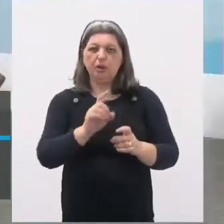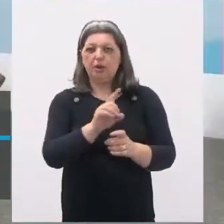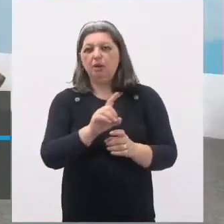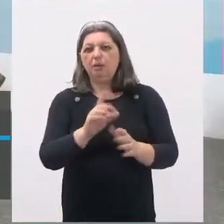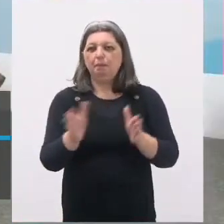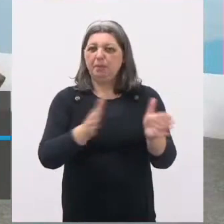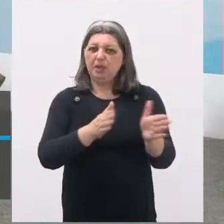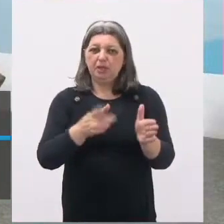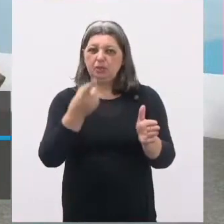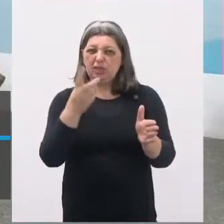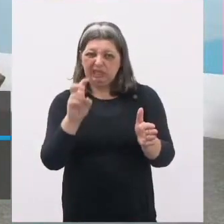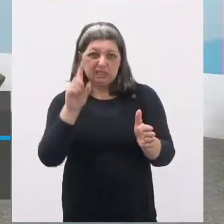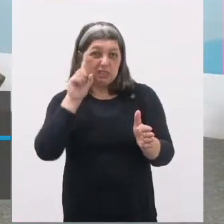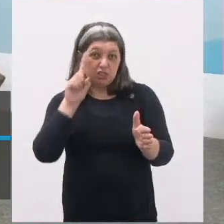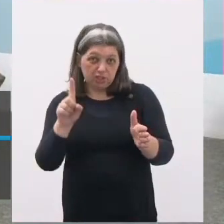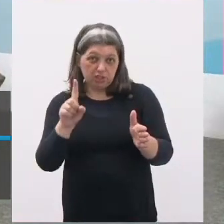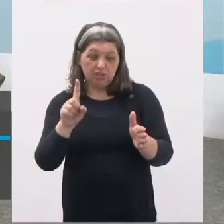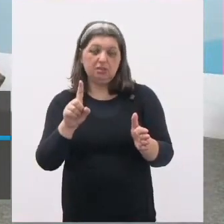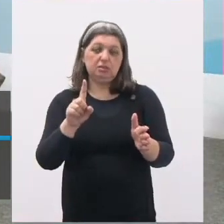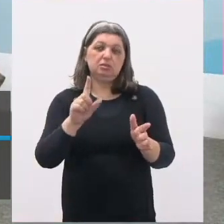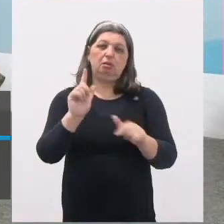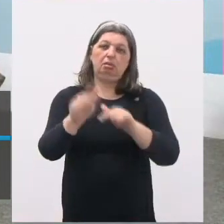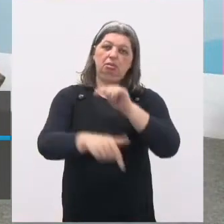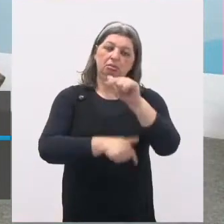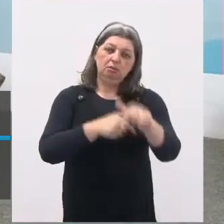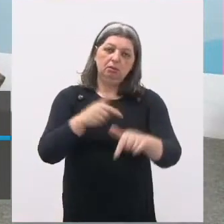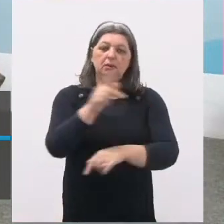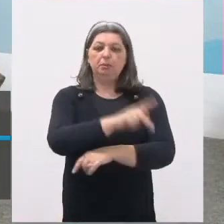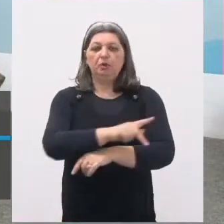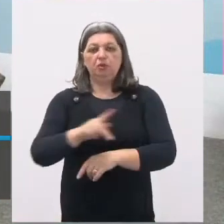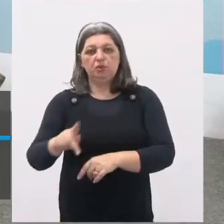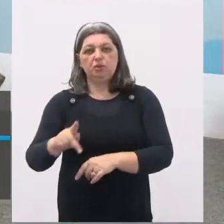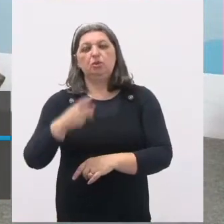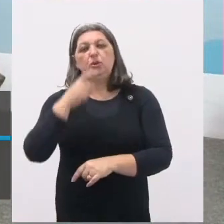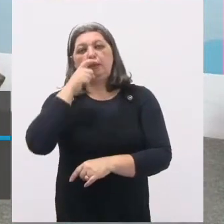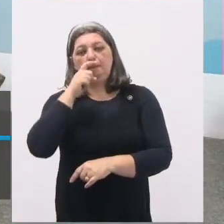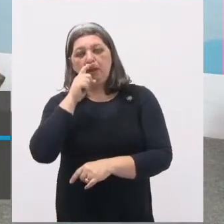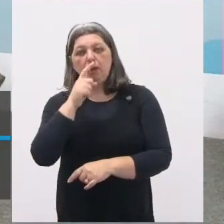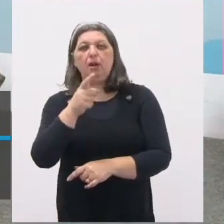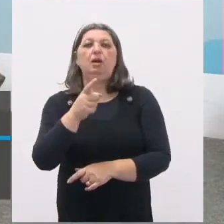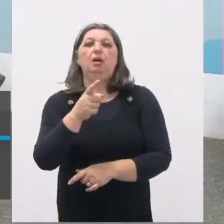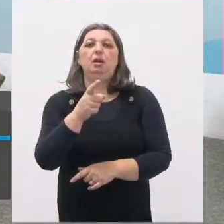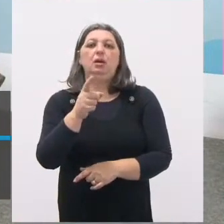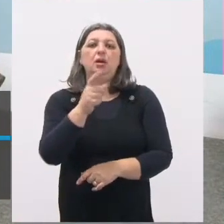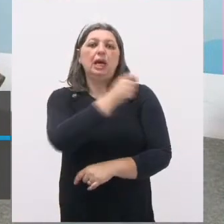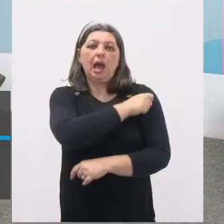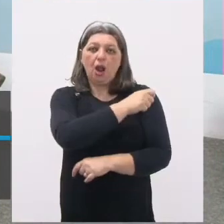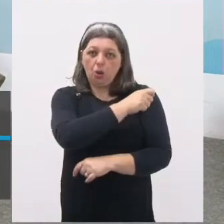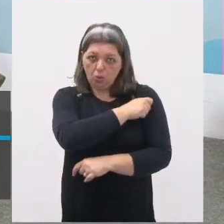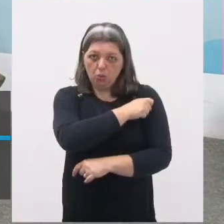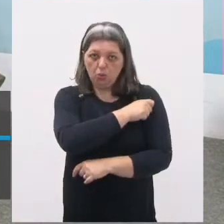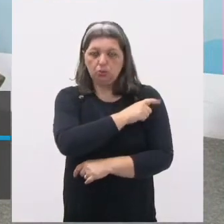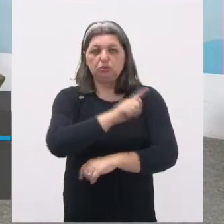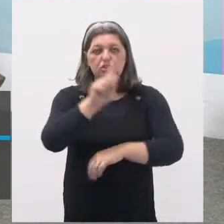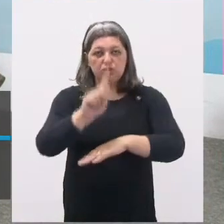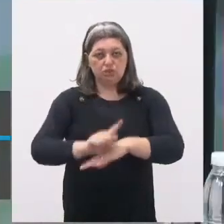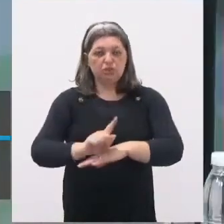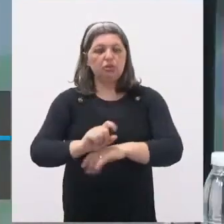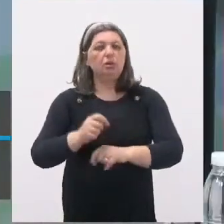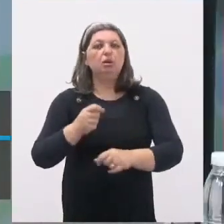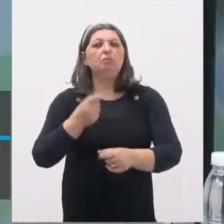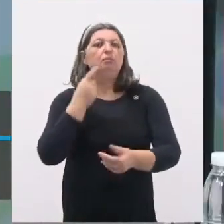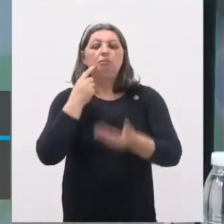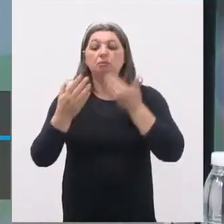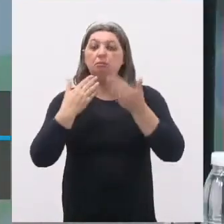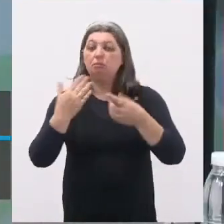né, envolvendo aí os professores, os gestores, os pais, os estudantes, né, para discutir o quê? De repente,